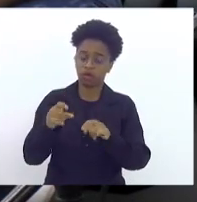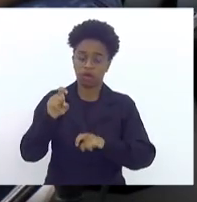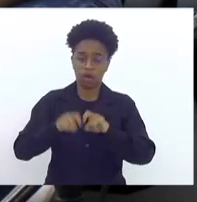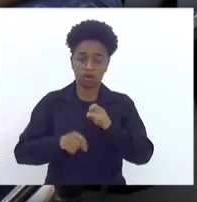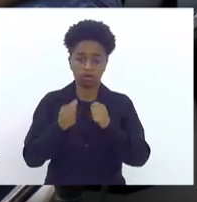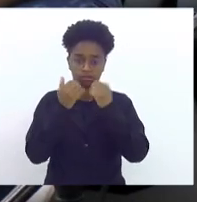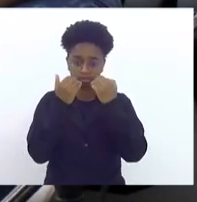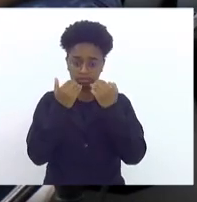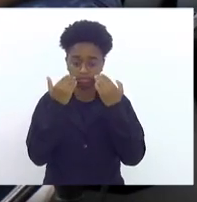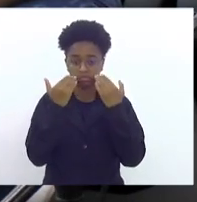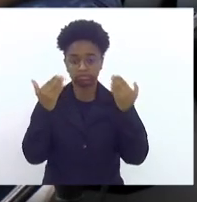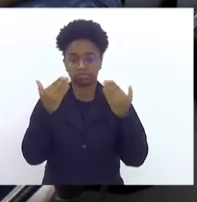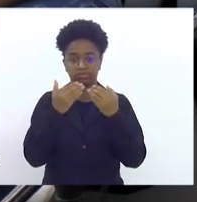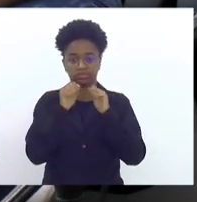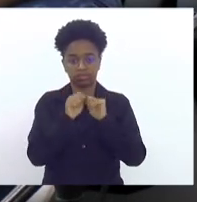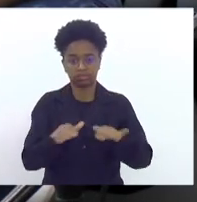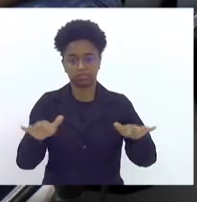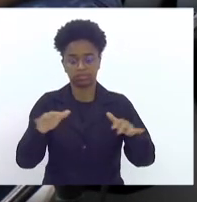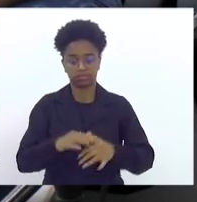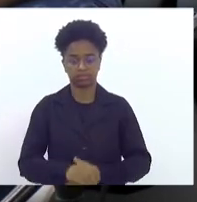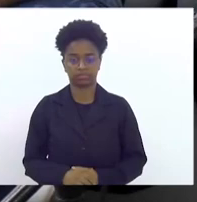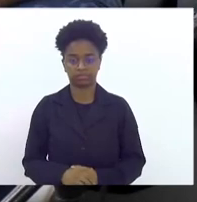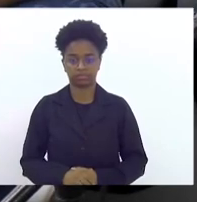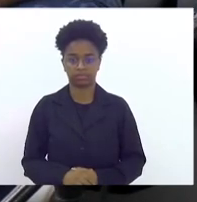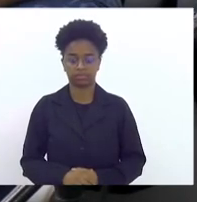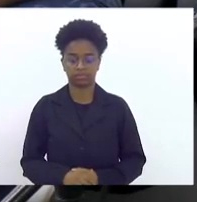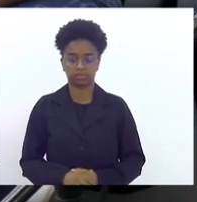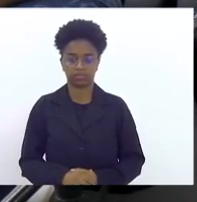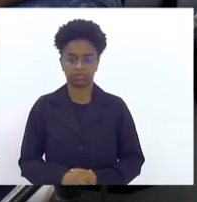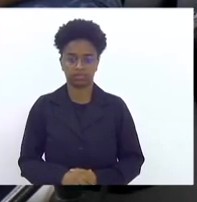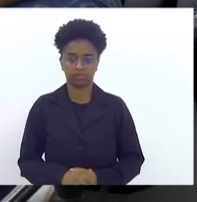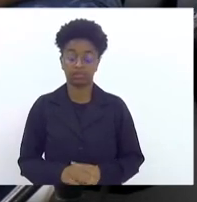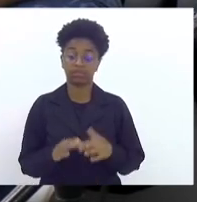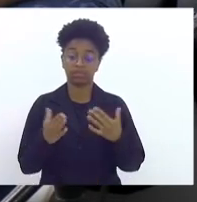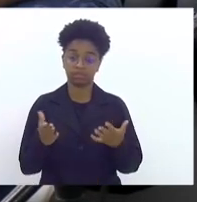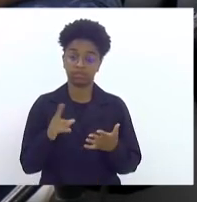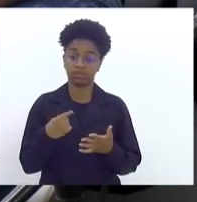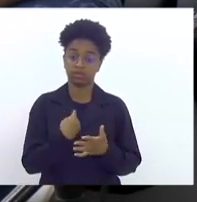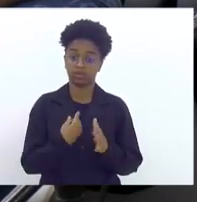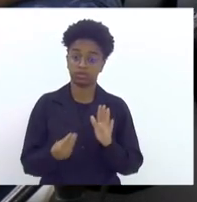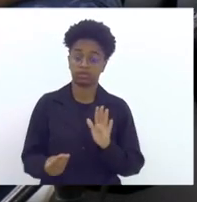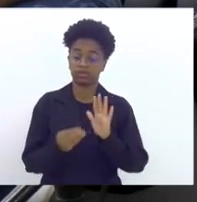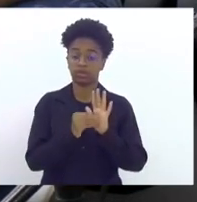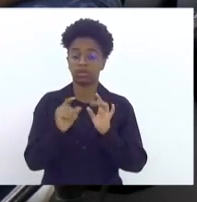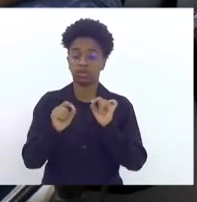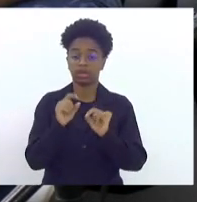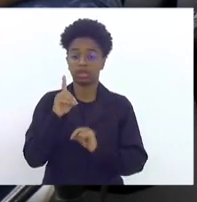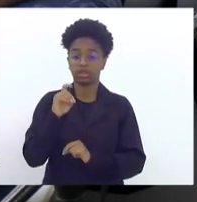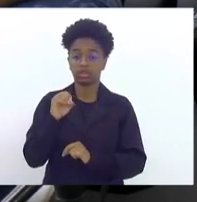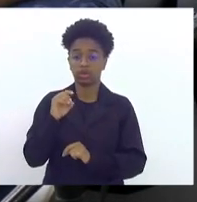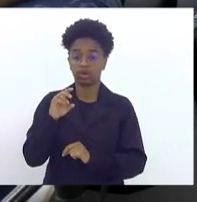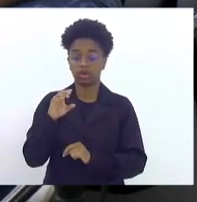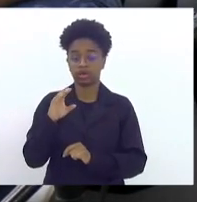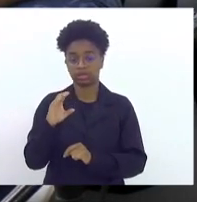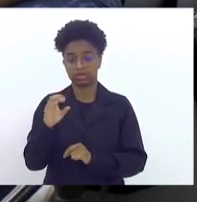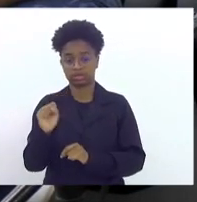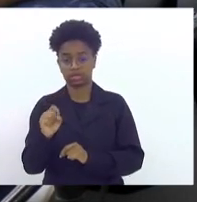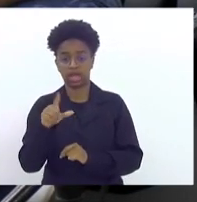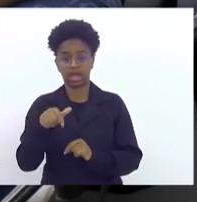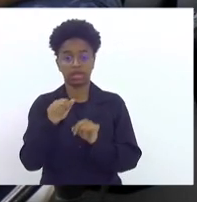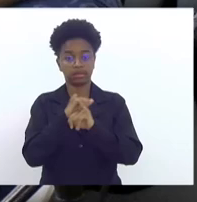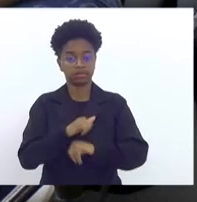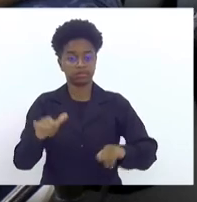Vingança extorsão E isso nós chamamos de doxy né você divulgar informações